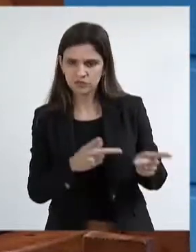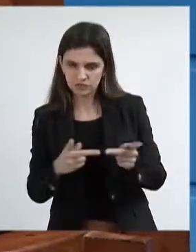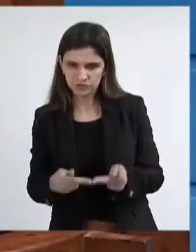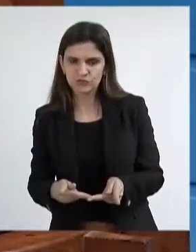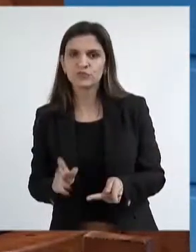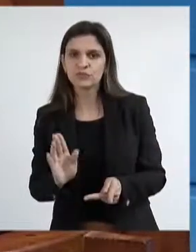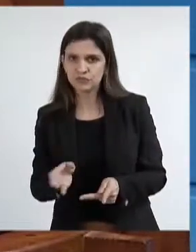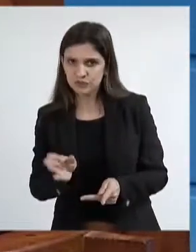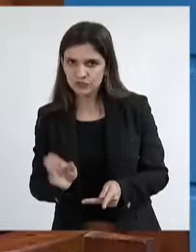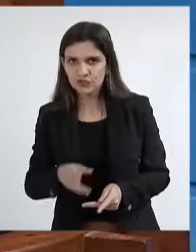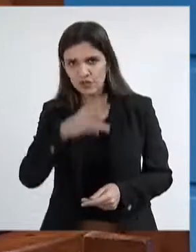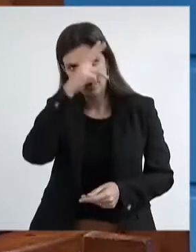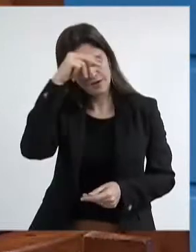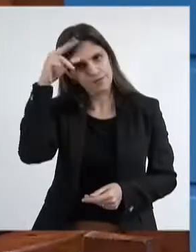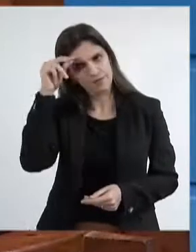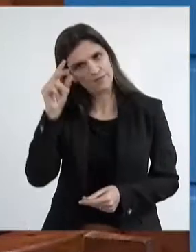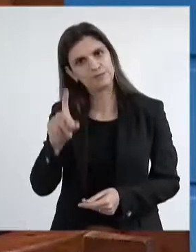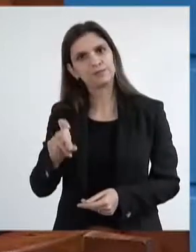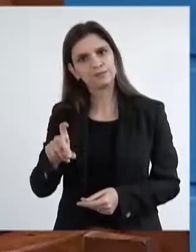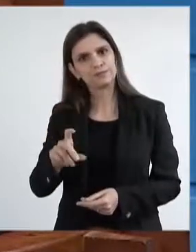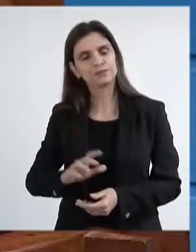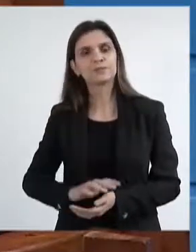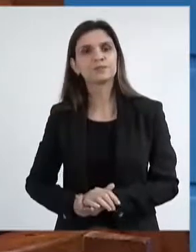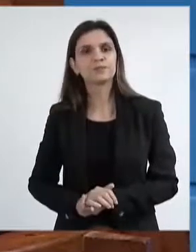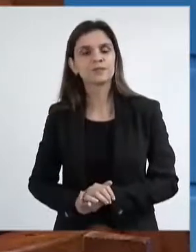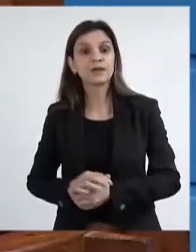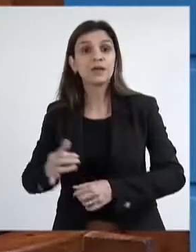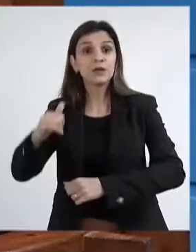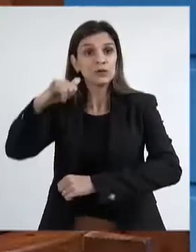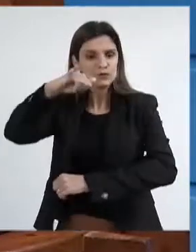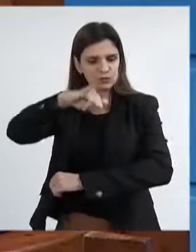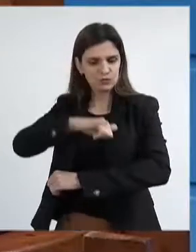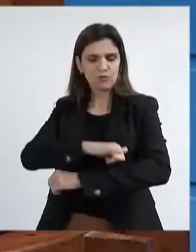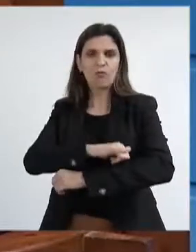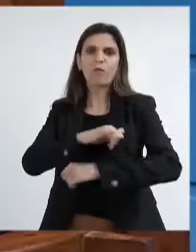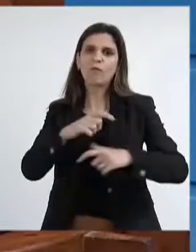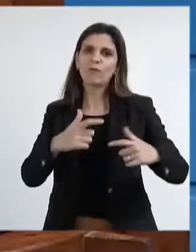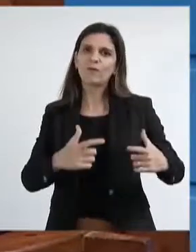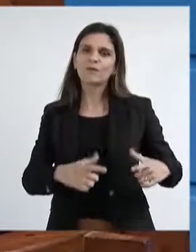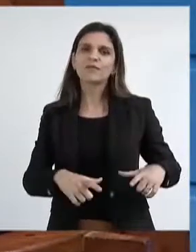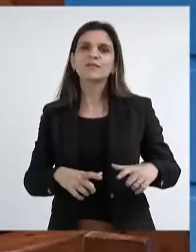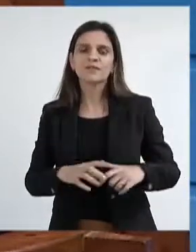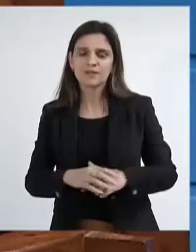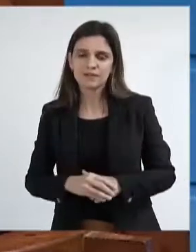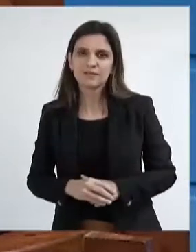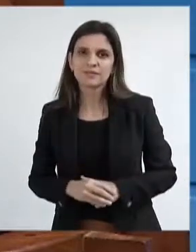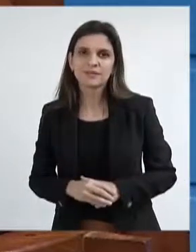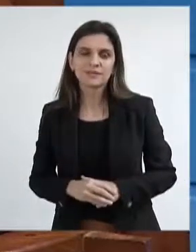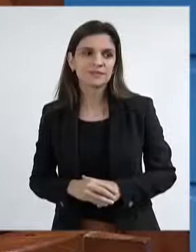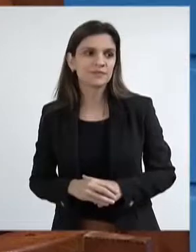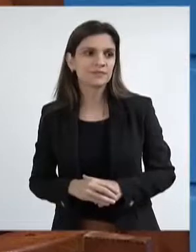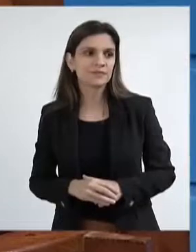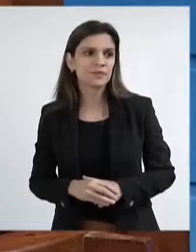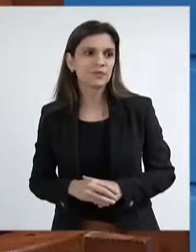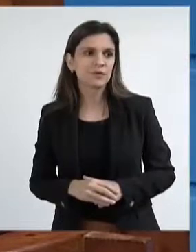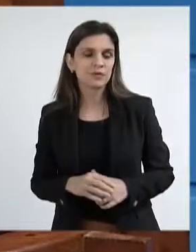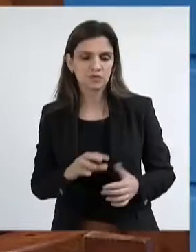prefeitura, sempre esteve lá. Eu vim falar um pouquinho aqui do aeroporto, deputado. O aeroporto, eu recebi